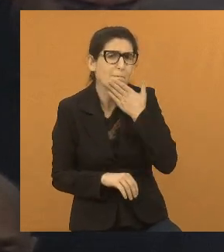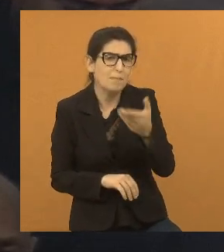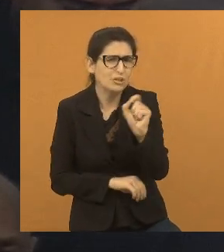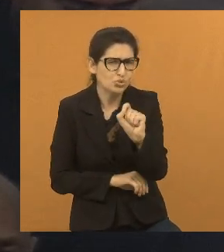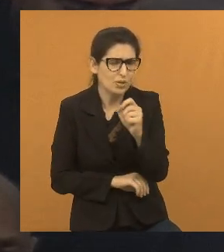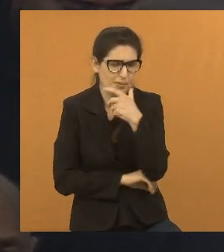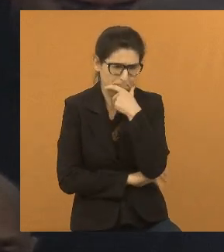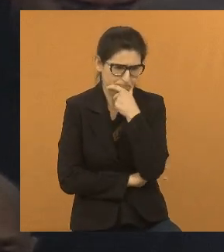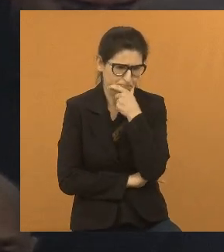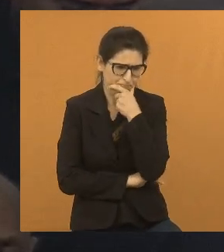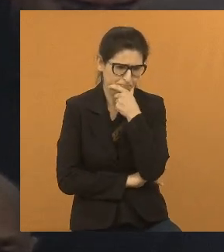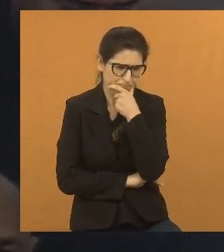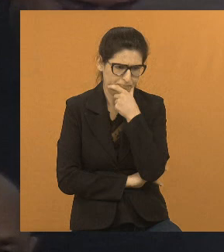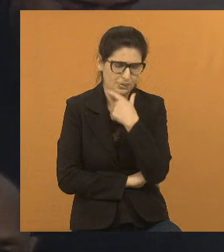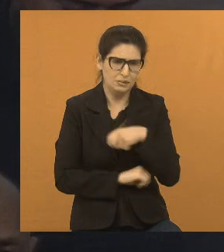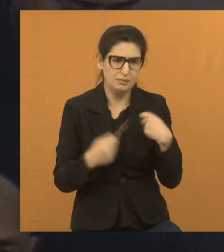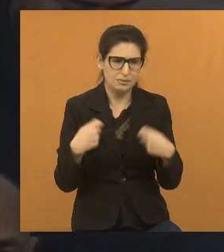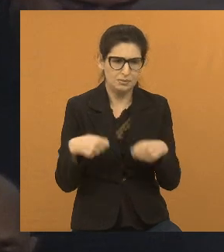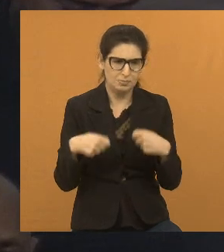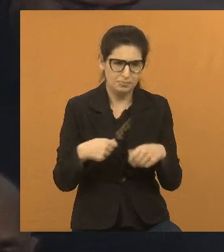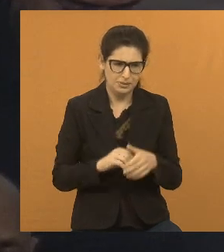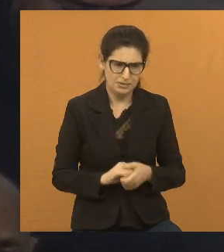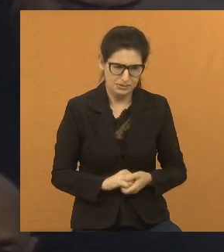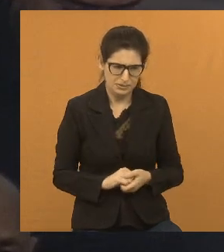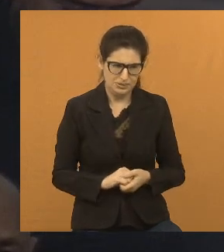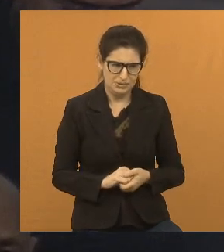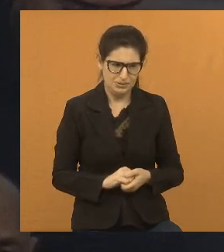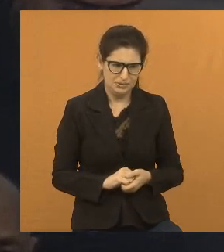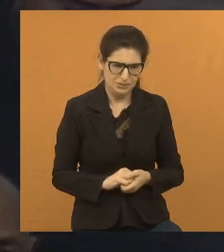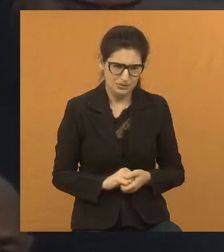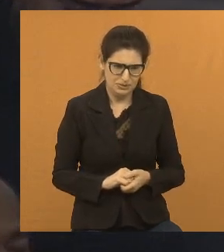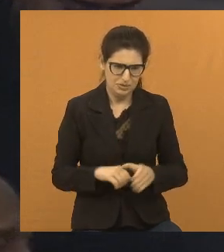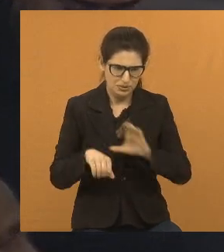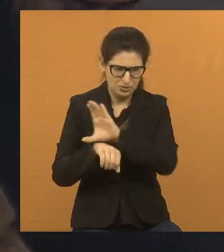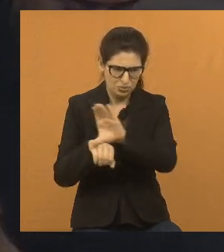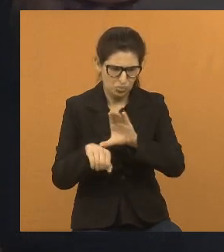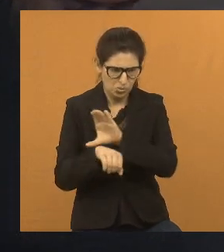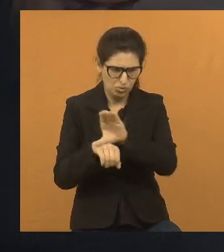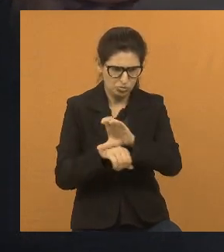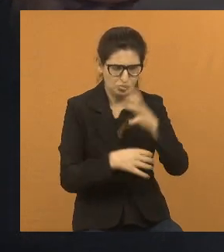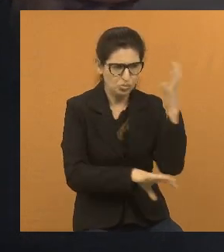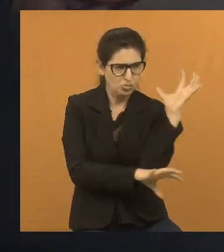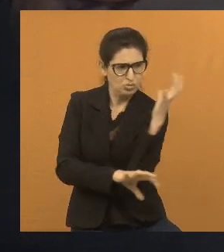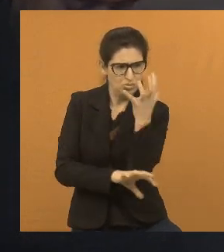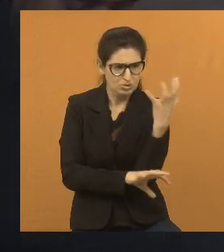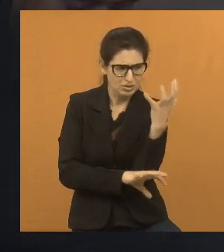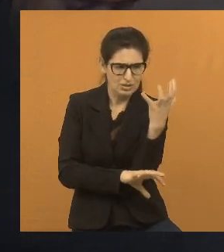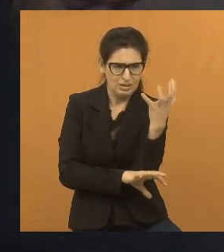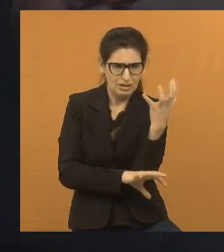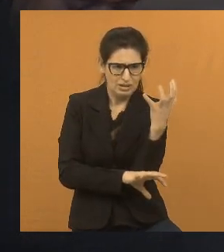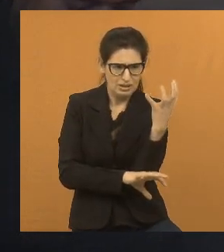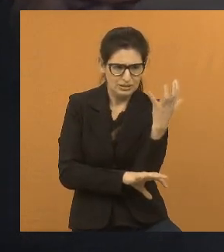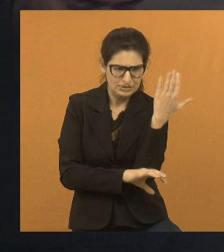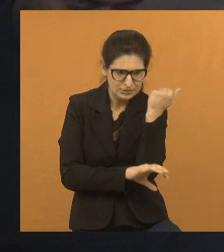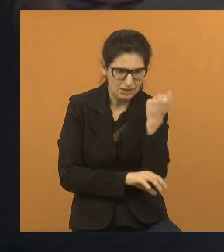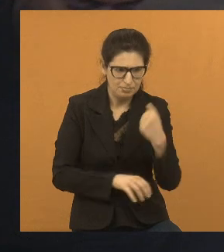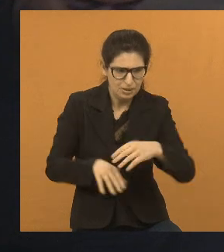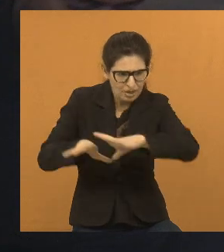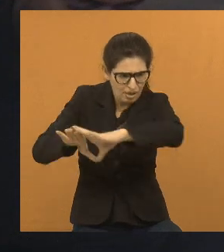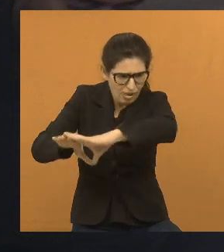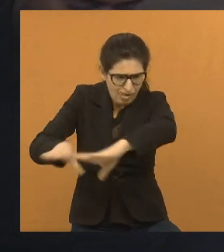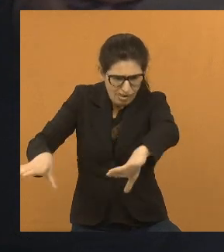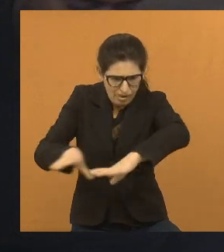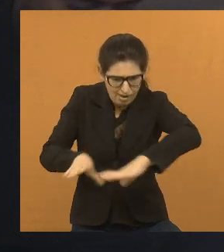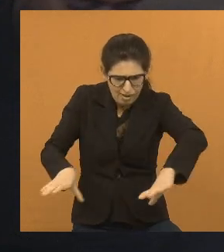é que, na medida do possível, seja observado, né, o Código Florestal, que ele prevê que as faixas elas podem variar